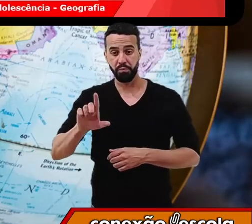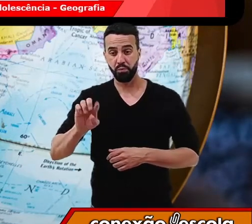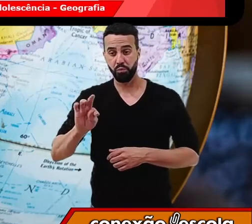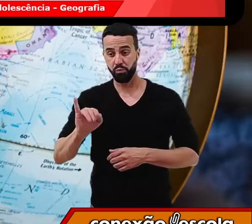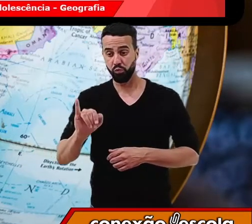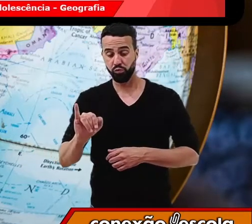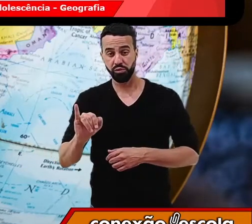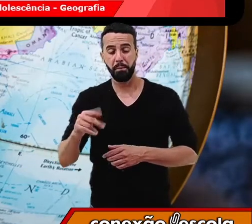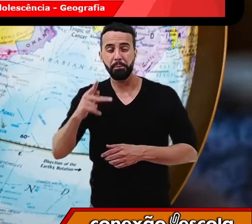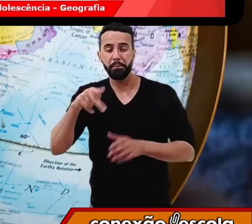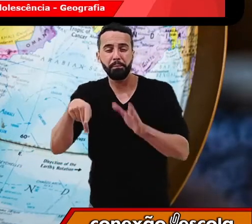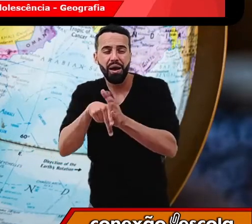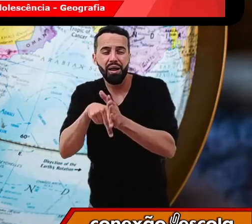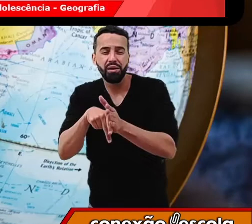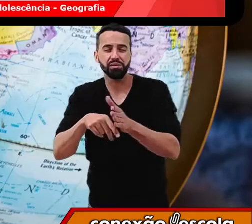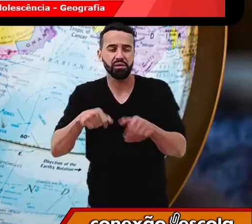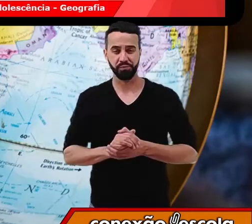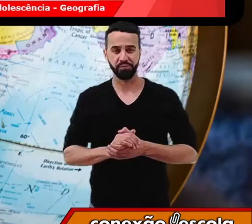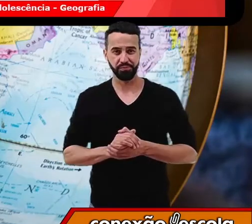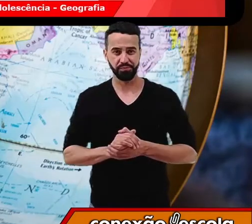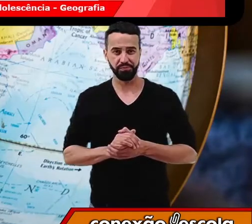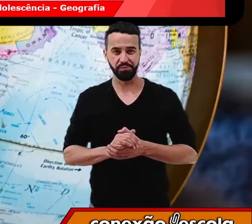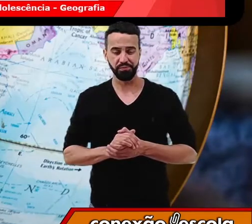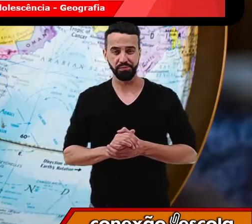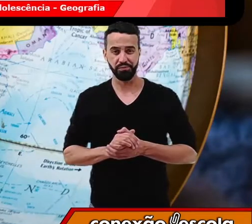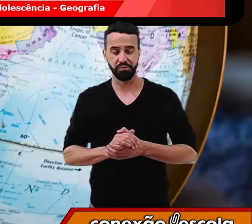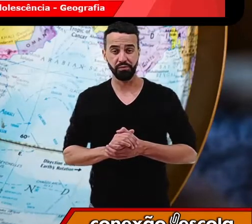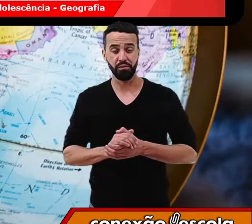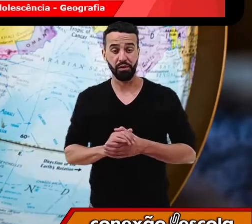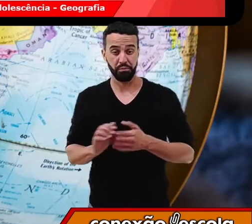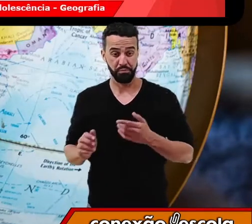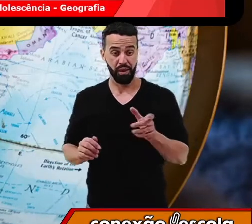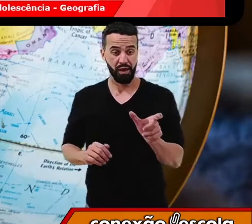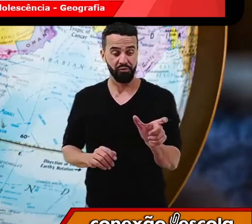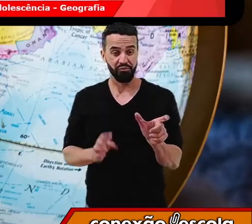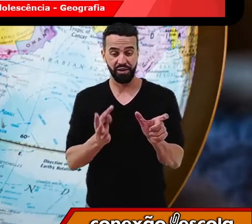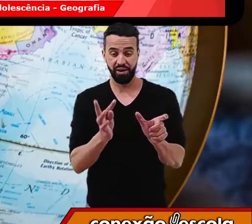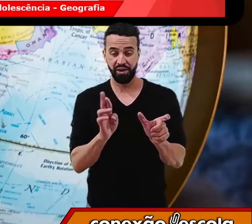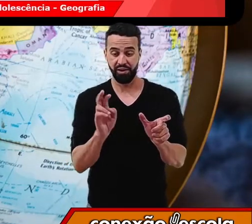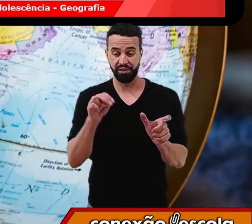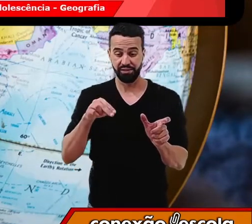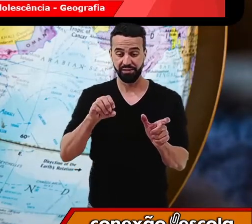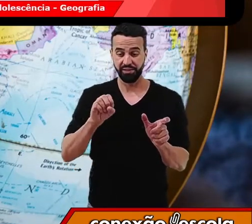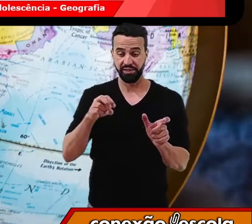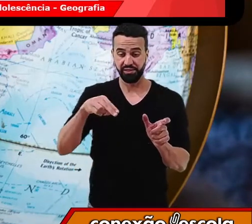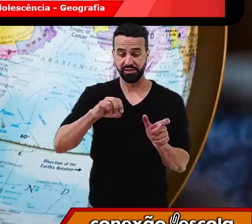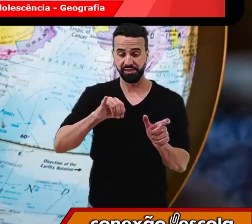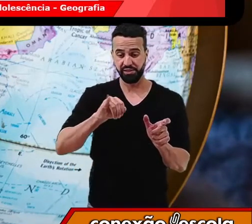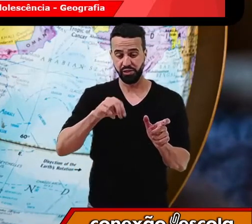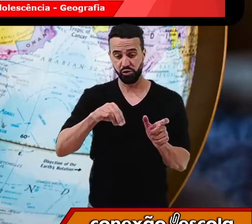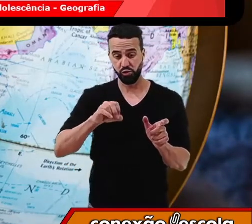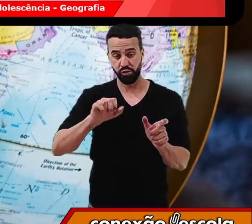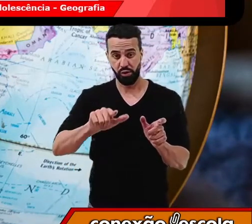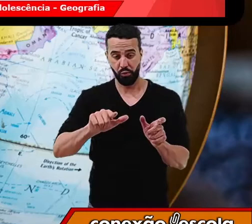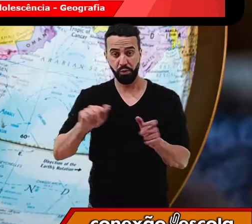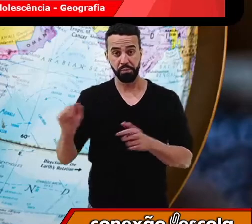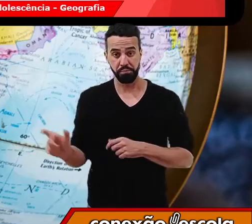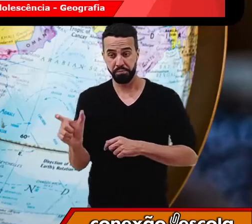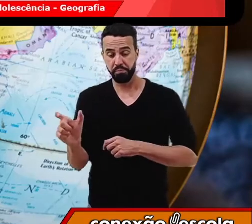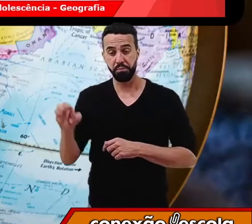a várias nações. Então, o termo transnacional e multinacional se